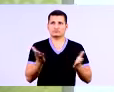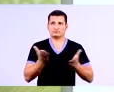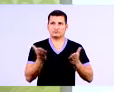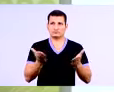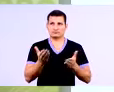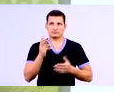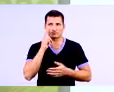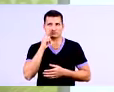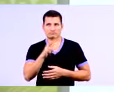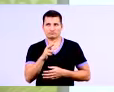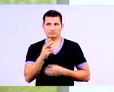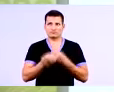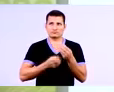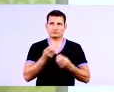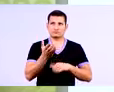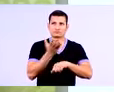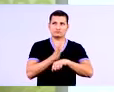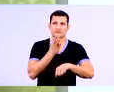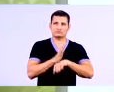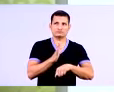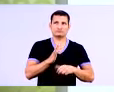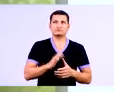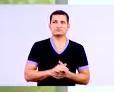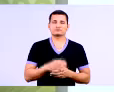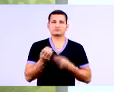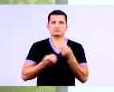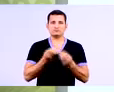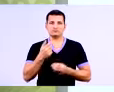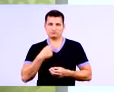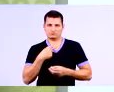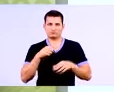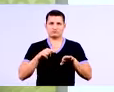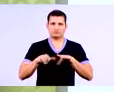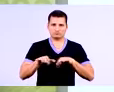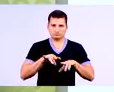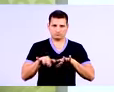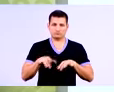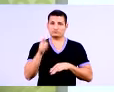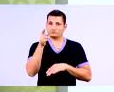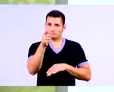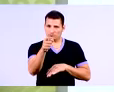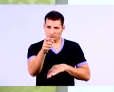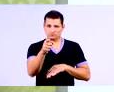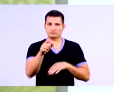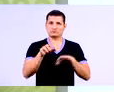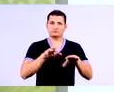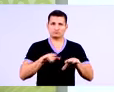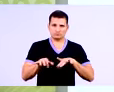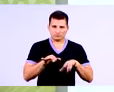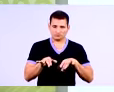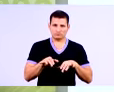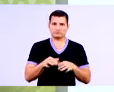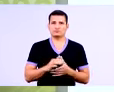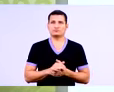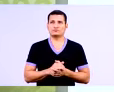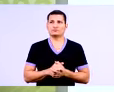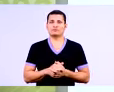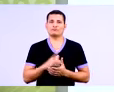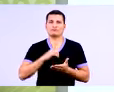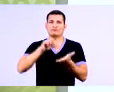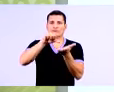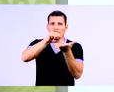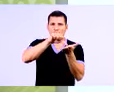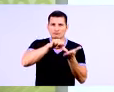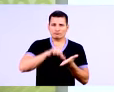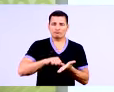isso é na prática. Como eu, programador, você aí, programador, que está no polo, se